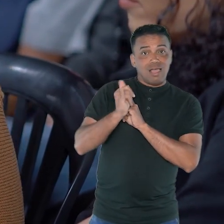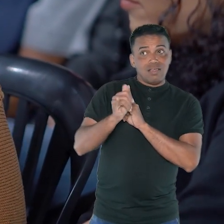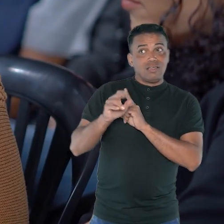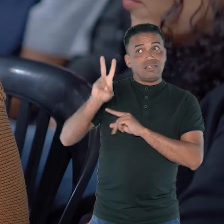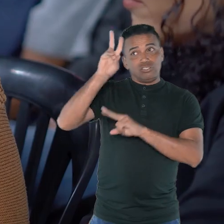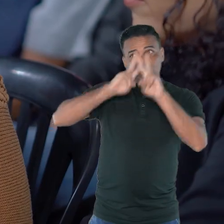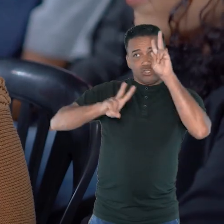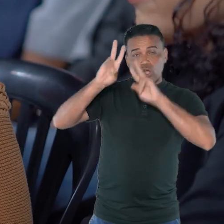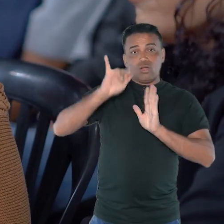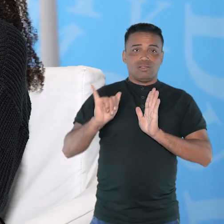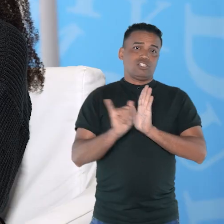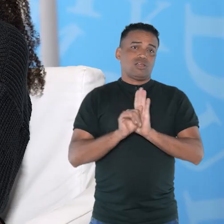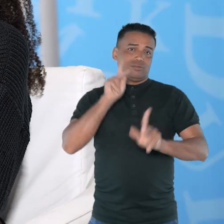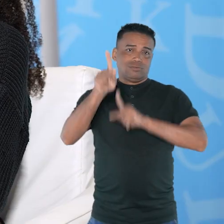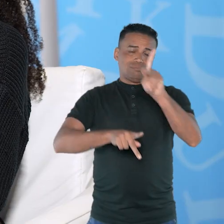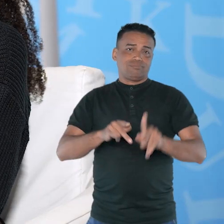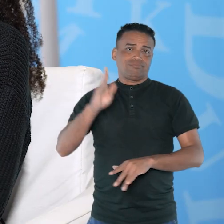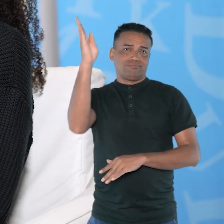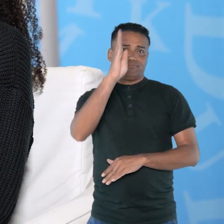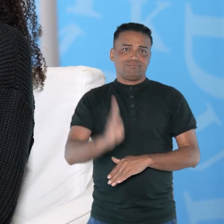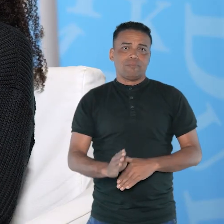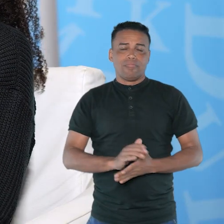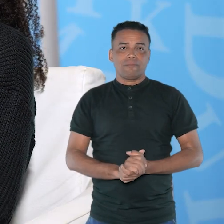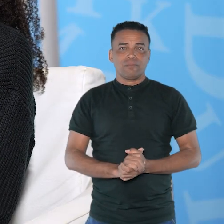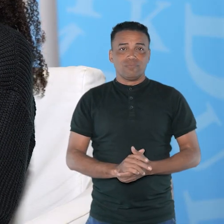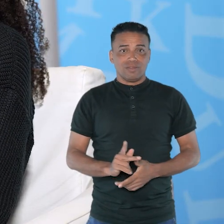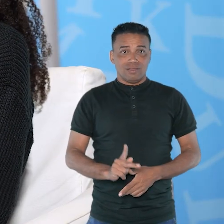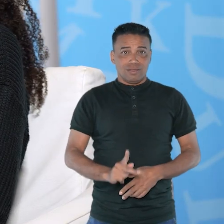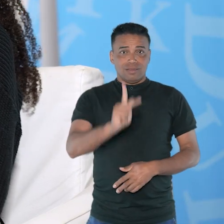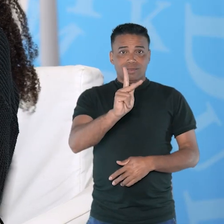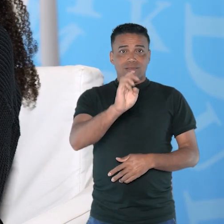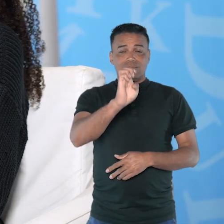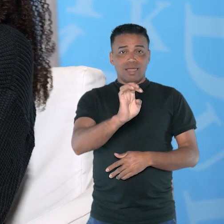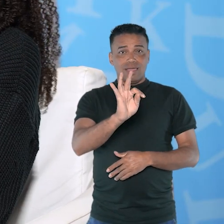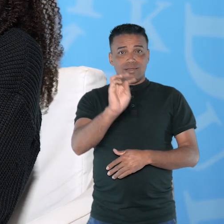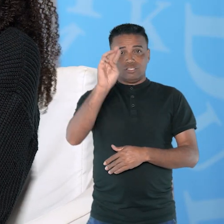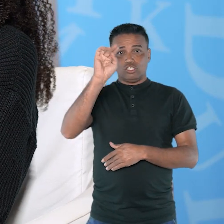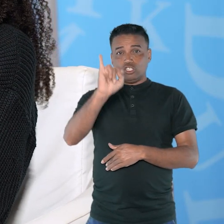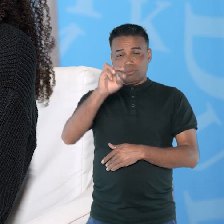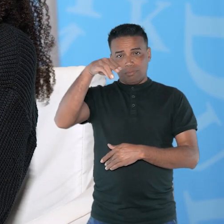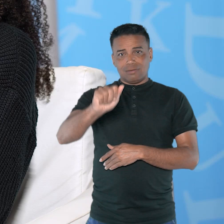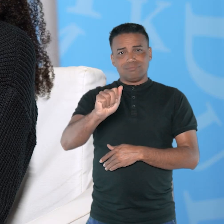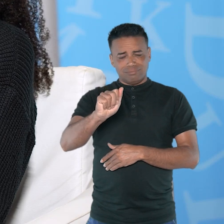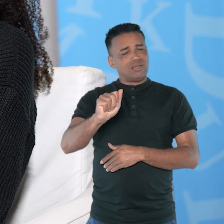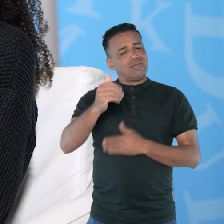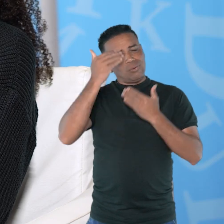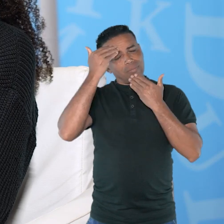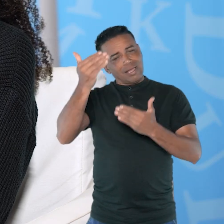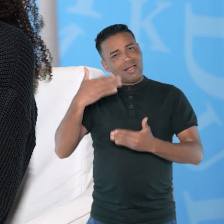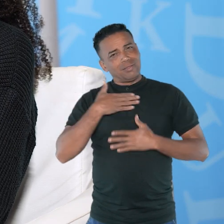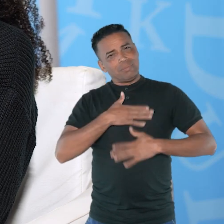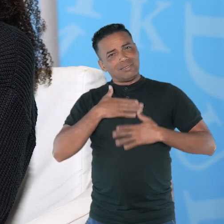a identidade brasileira? É Ketlan que você falou, né? Um prazer, obrigada pela sua pergunta. Então, a Giovana